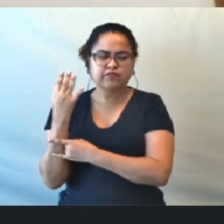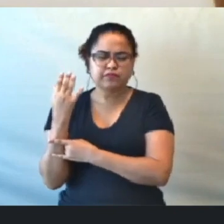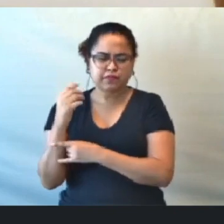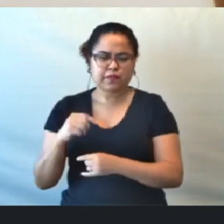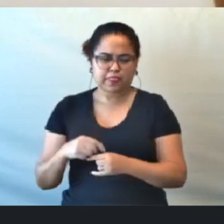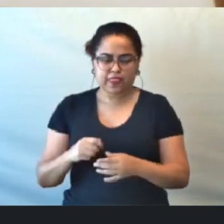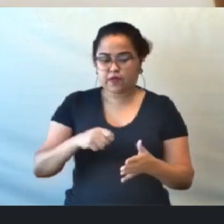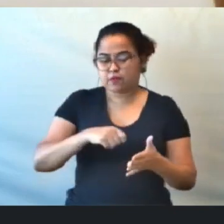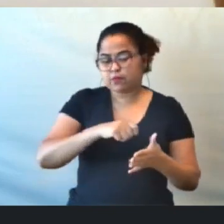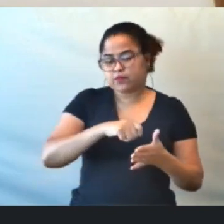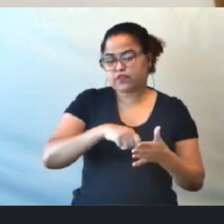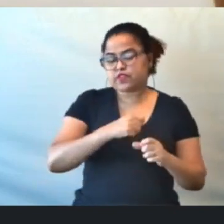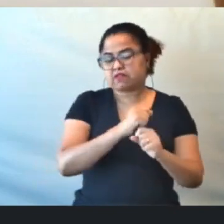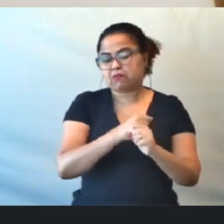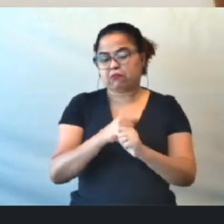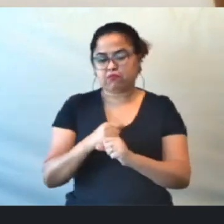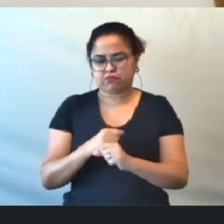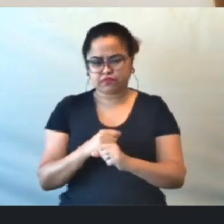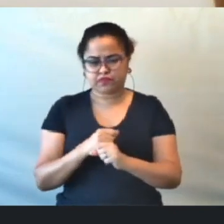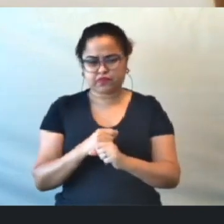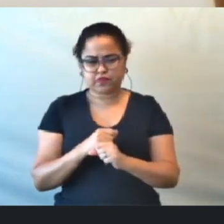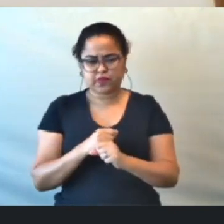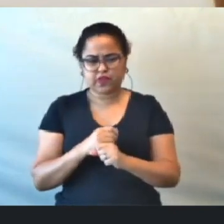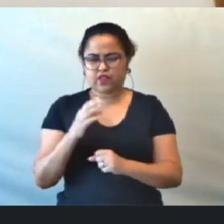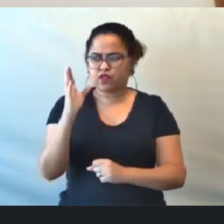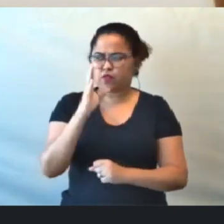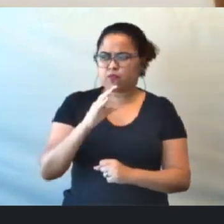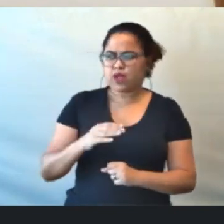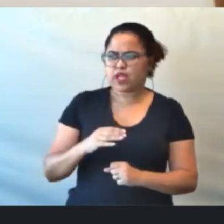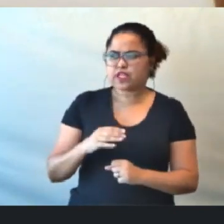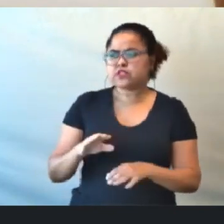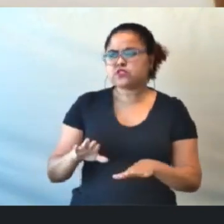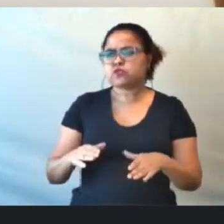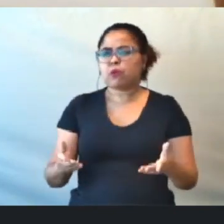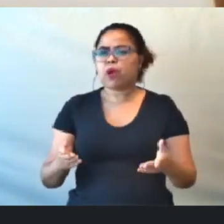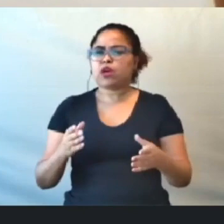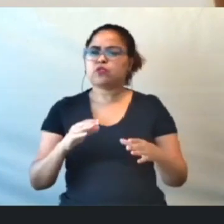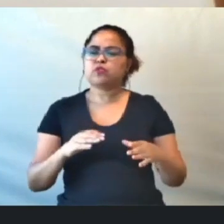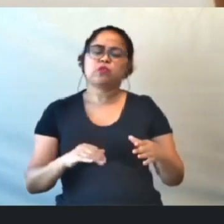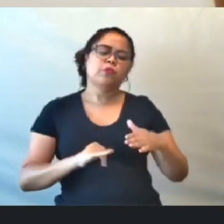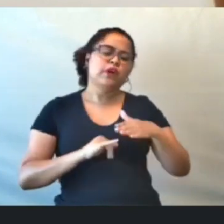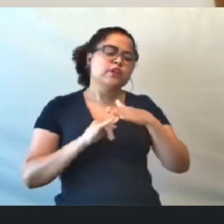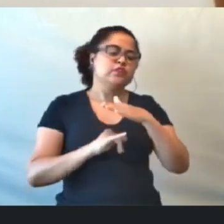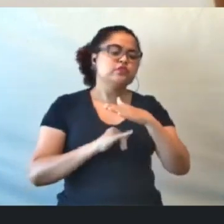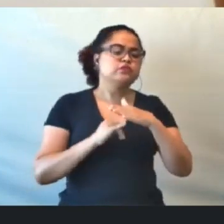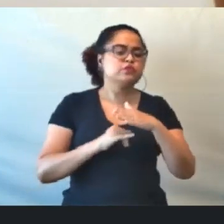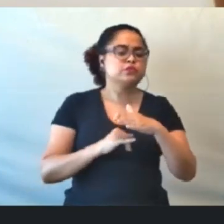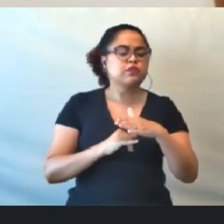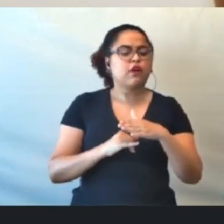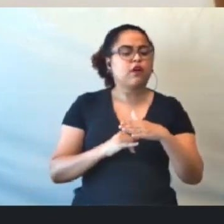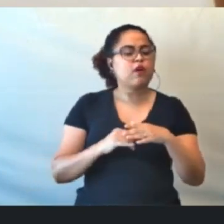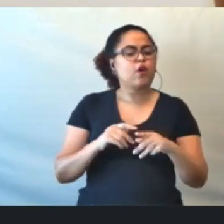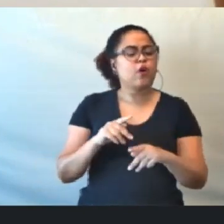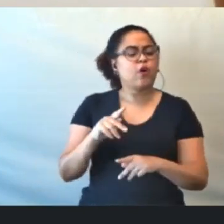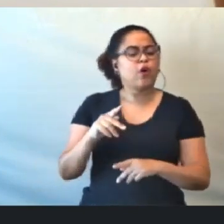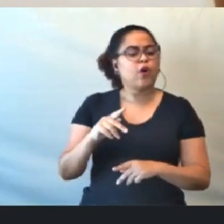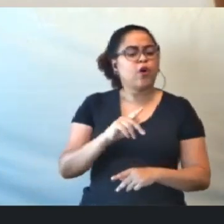uma instituição pública de ensino é contratada, tem que ser através de uma fundação de